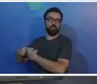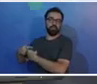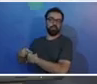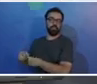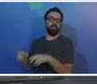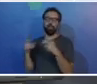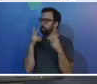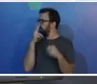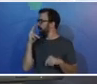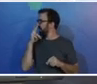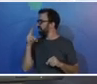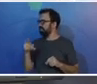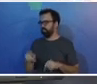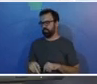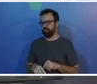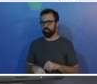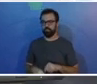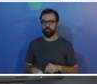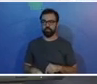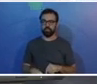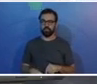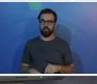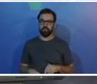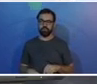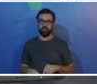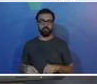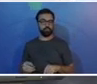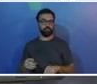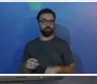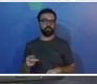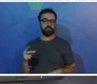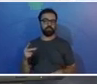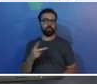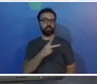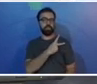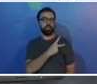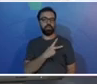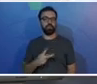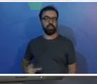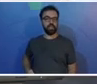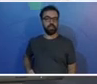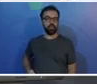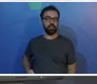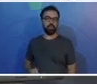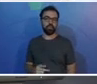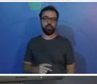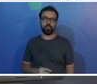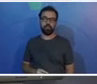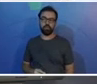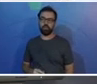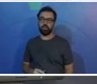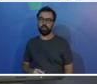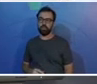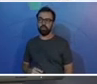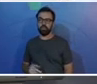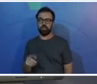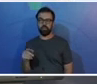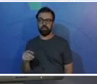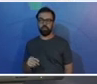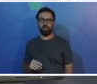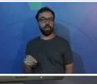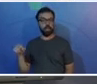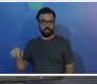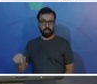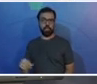mesma coisa, só que são representados pelos vereadores municipais. Em Barretos, nós temos